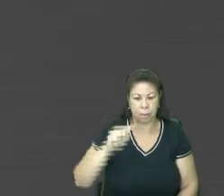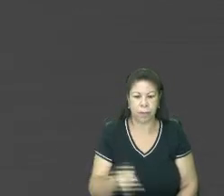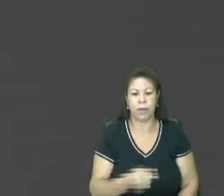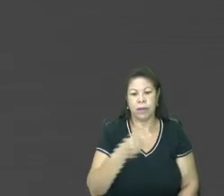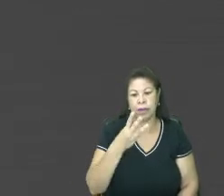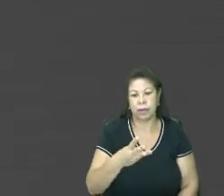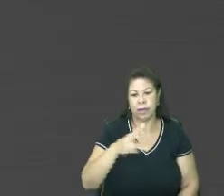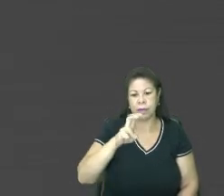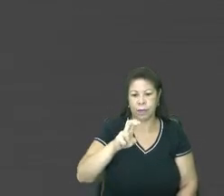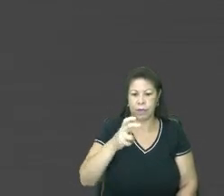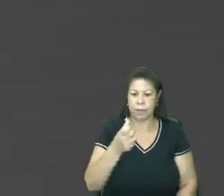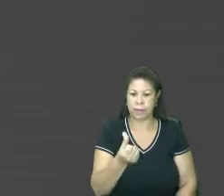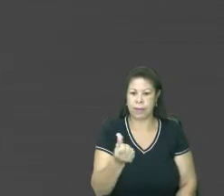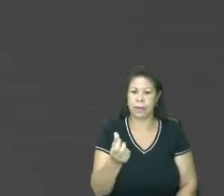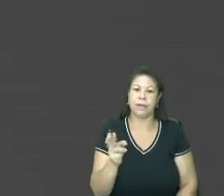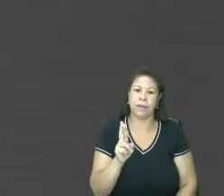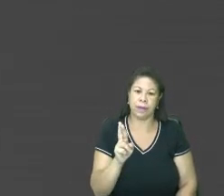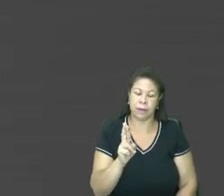694.142.356.